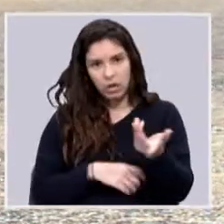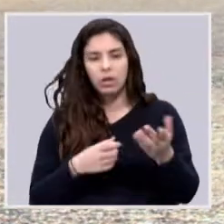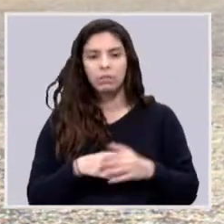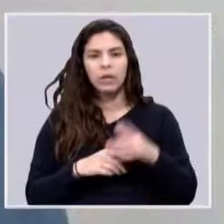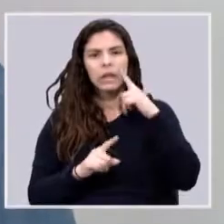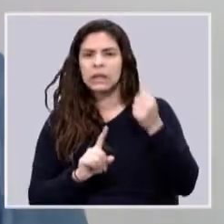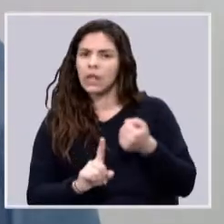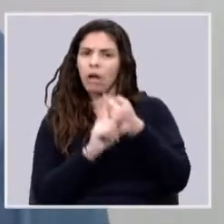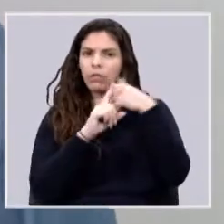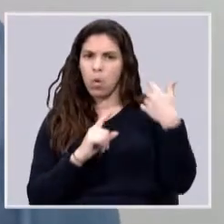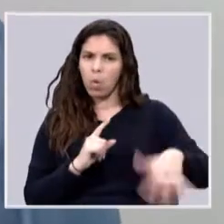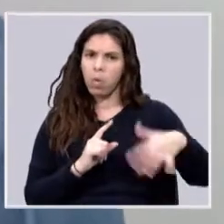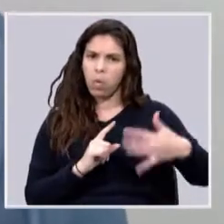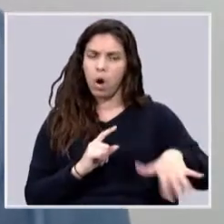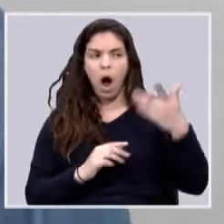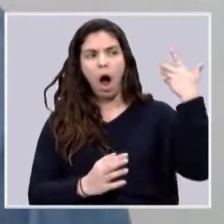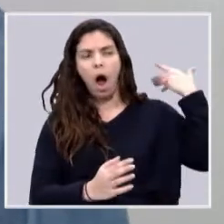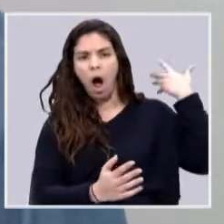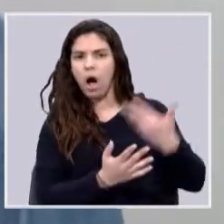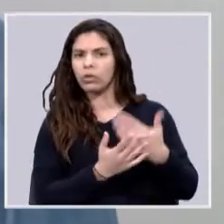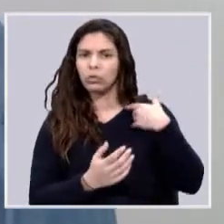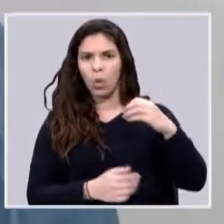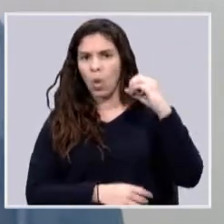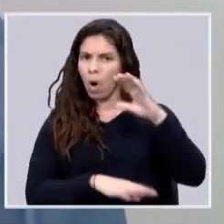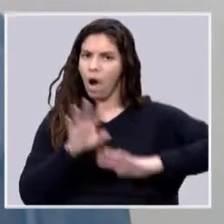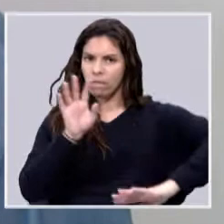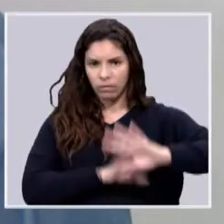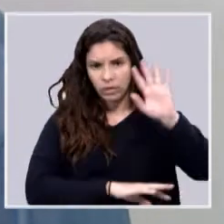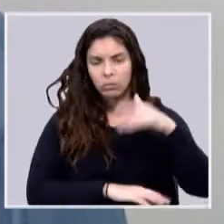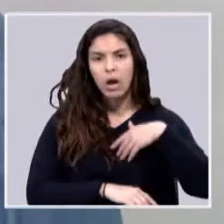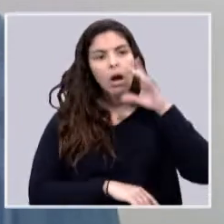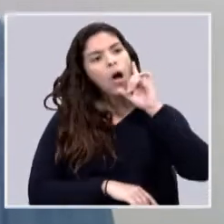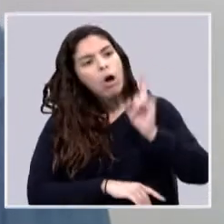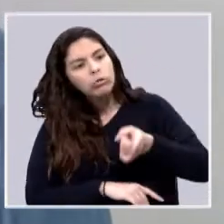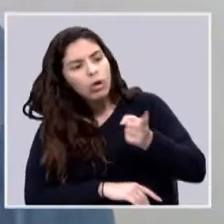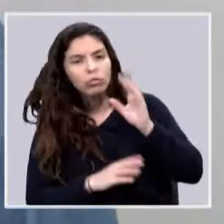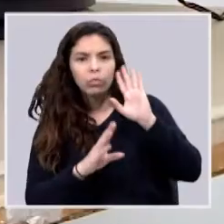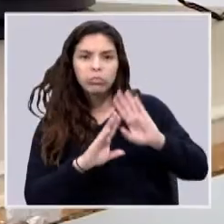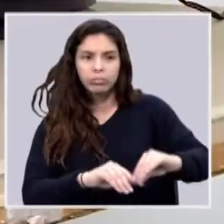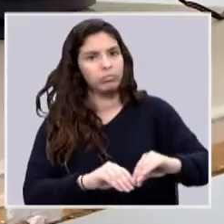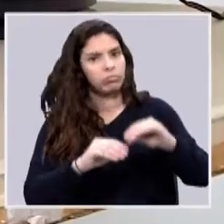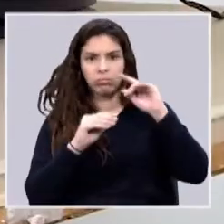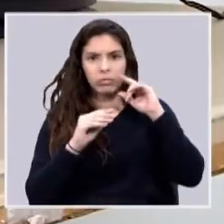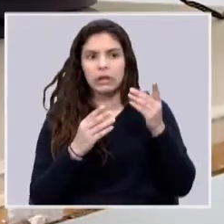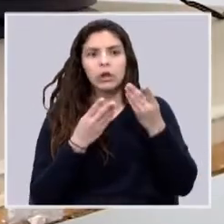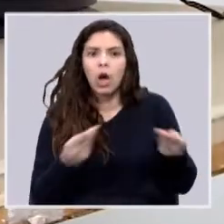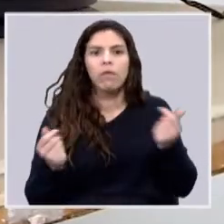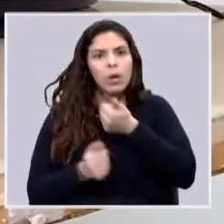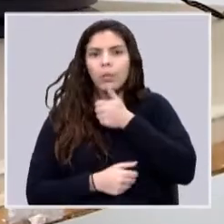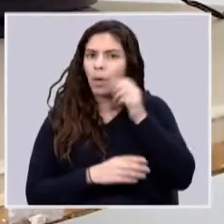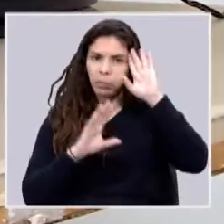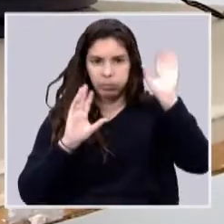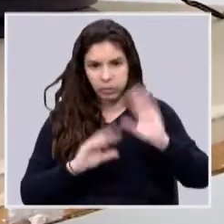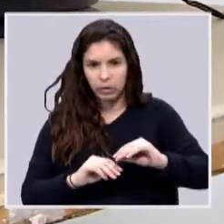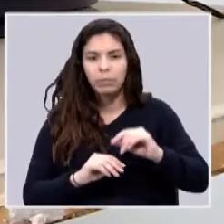Isto foi um desafio imenso, porque isto nunca tinha sido feito, não é? Portanto, nós não sabíamos muito bem como é que isto se resolvia. Todos os esportes